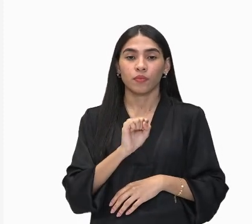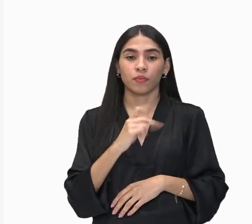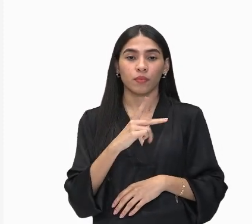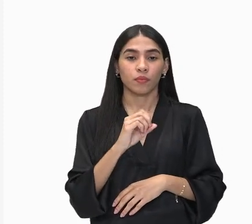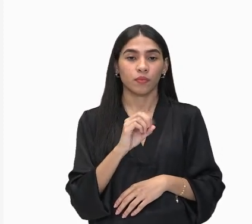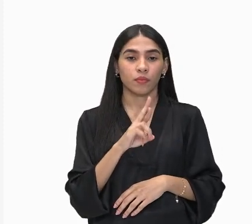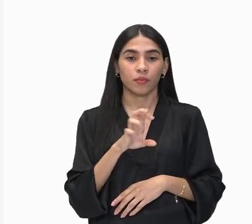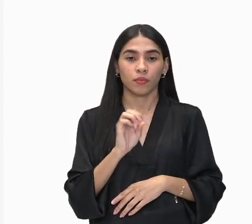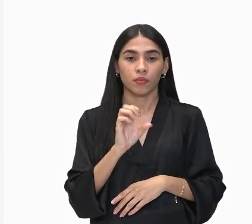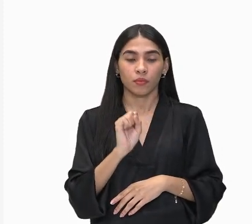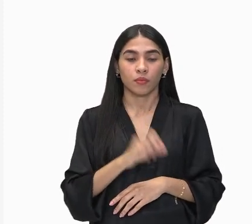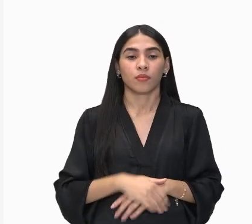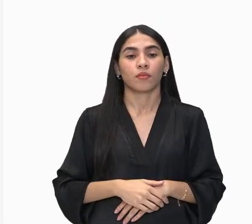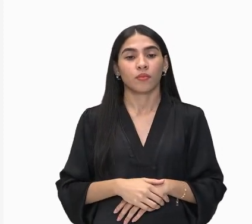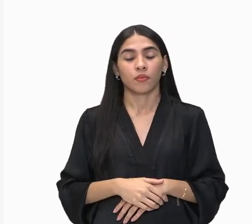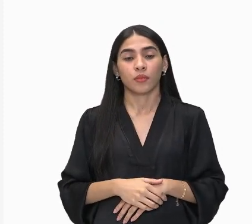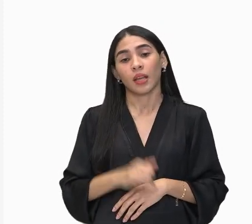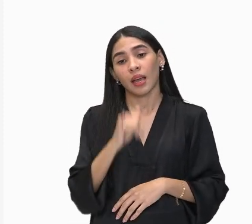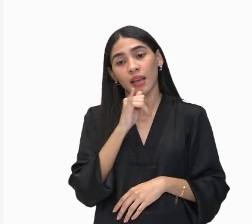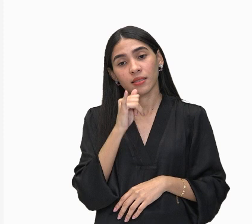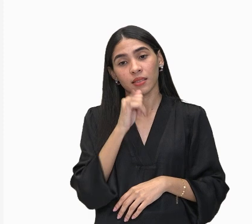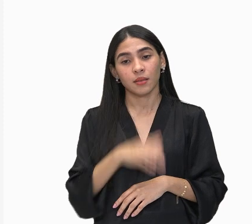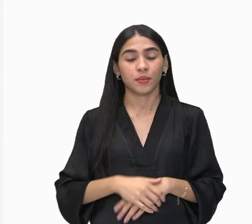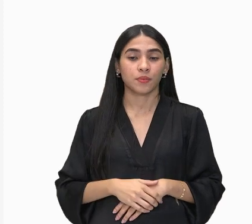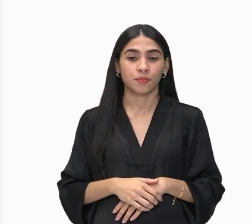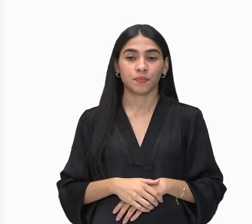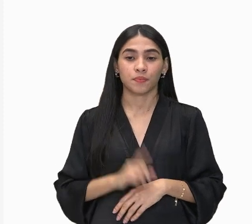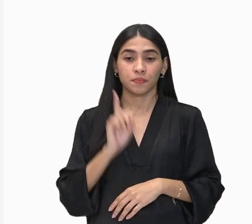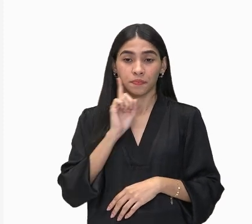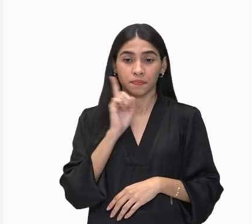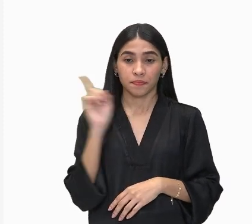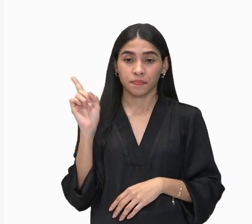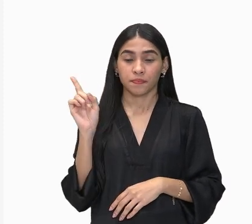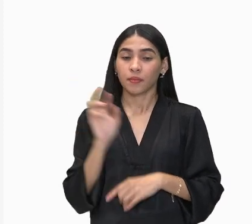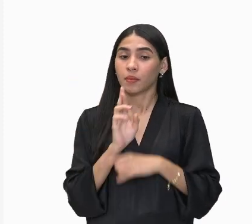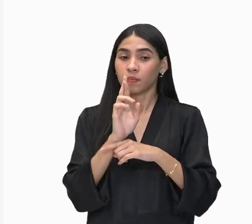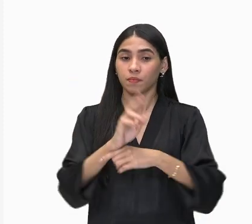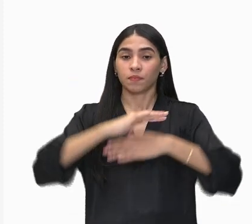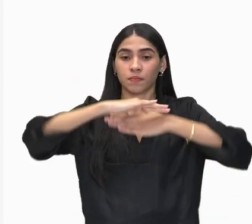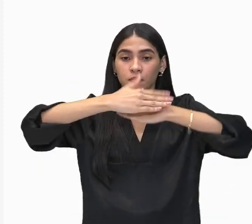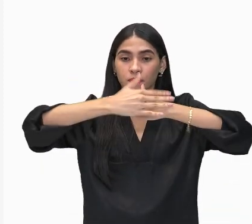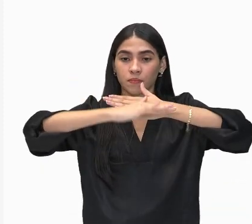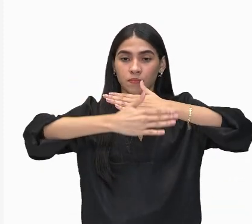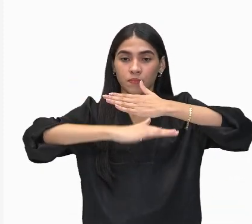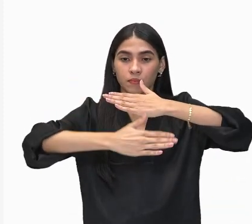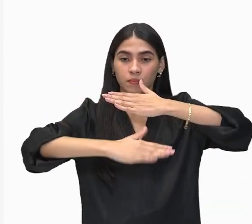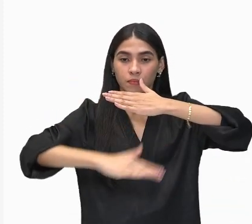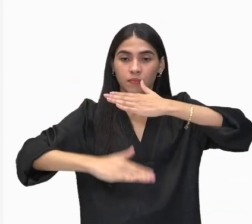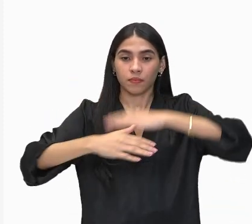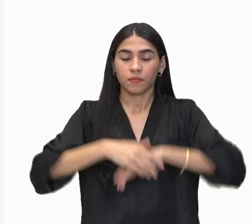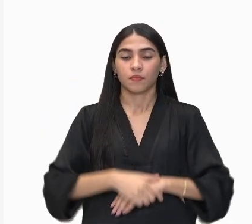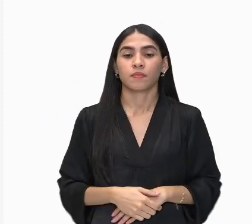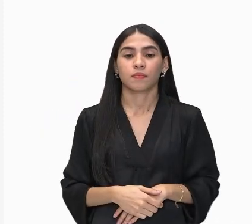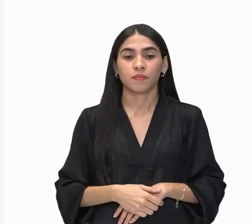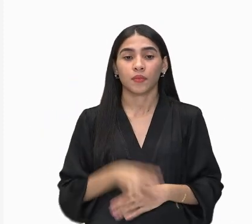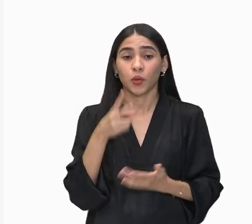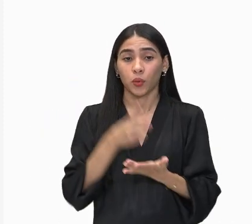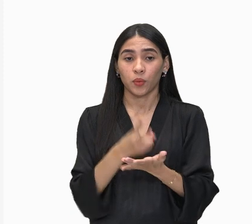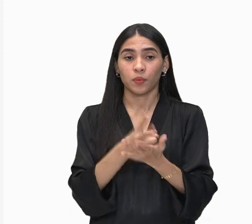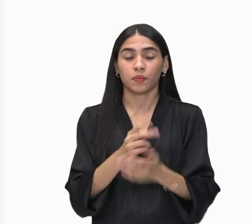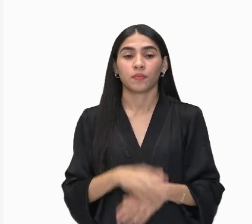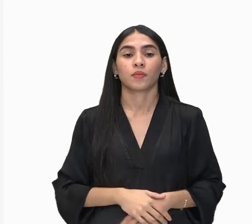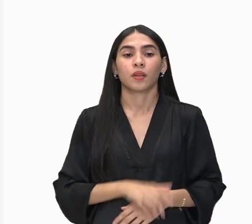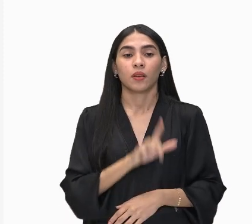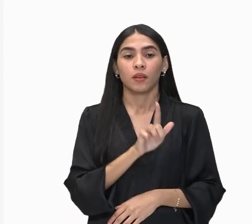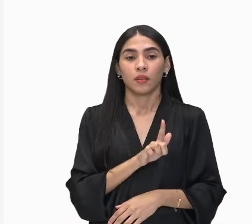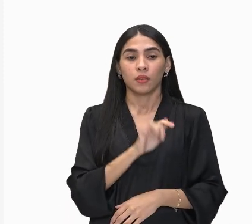esporos. E a representação desse grupo são as samambaias. Para dar continuidade, nós